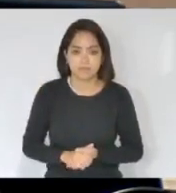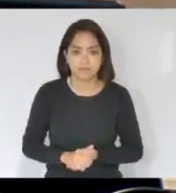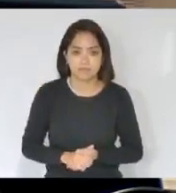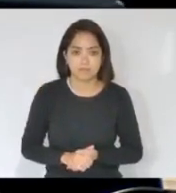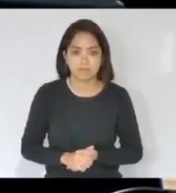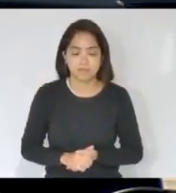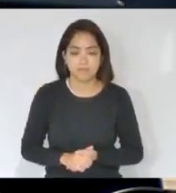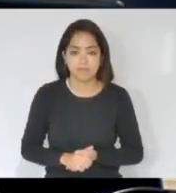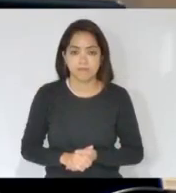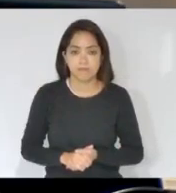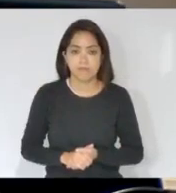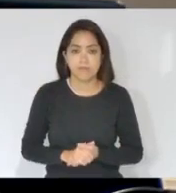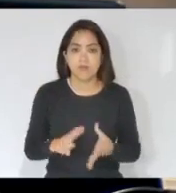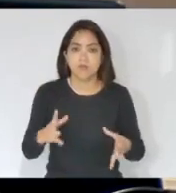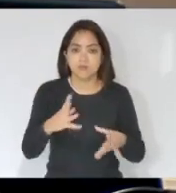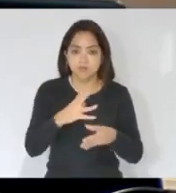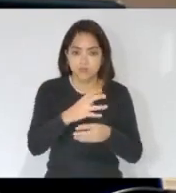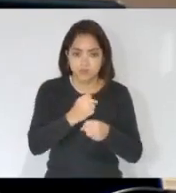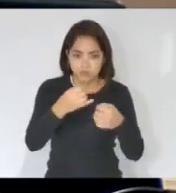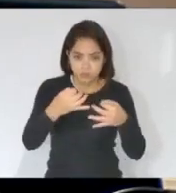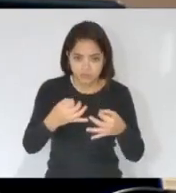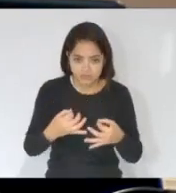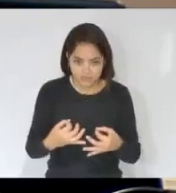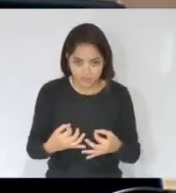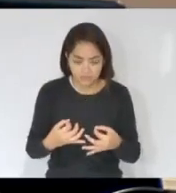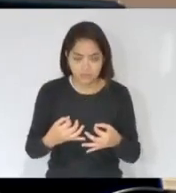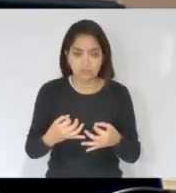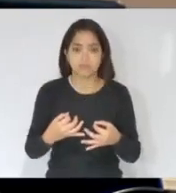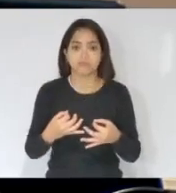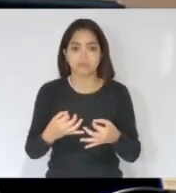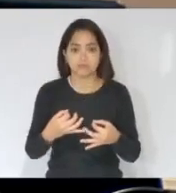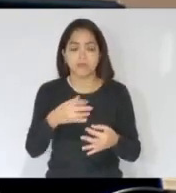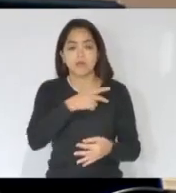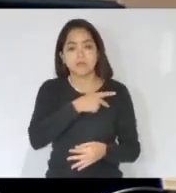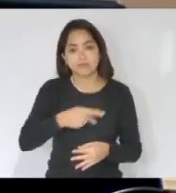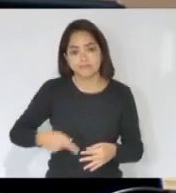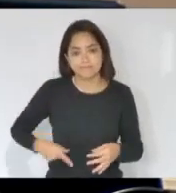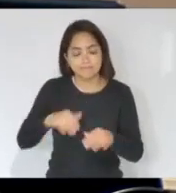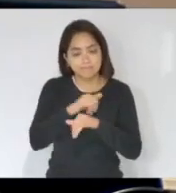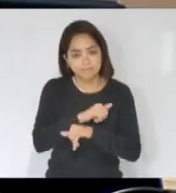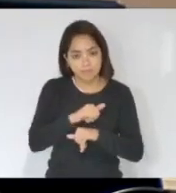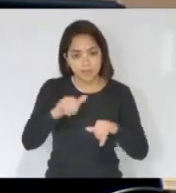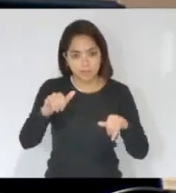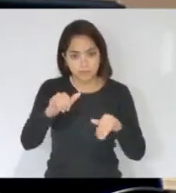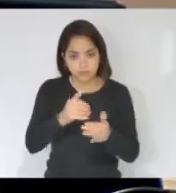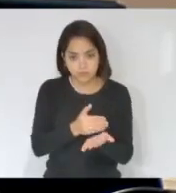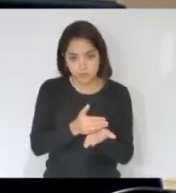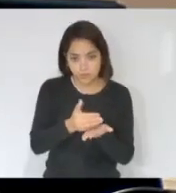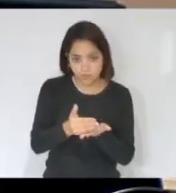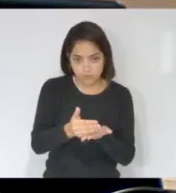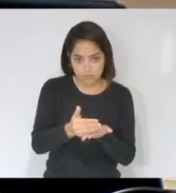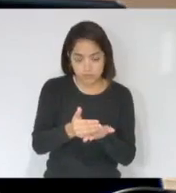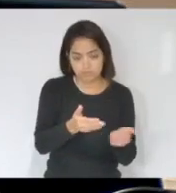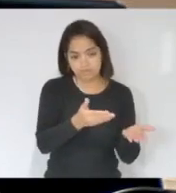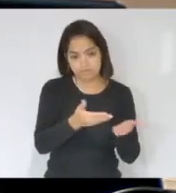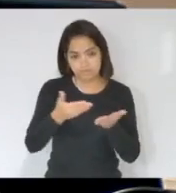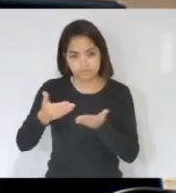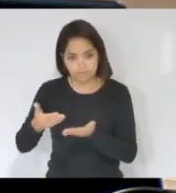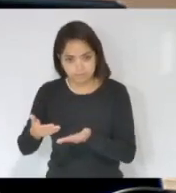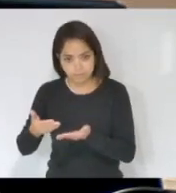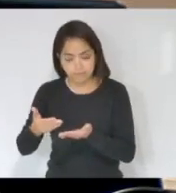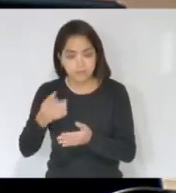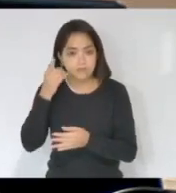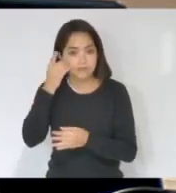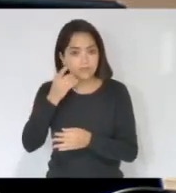ordinária. Havendo um quórum regimental, o senhor presidente declarou abertos os trabalhos e convidou o senhor